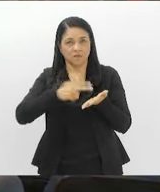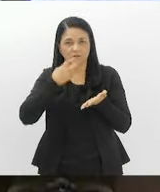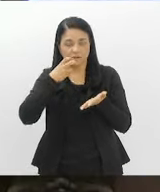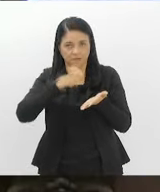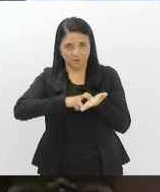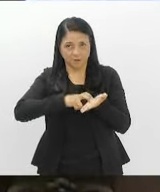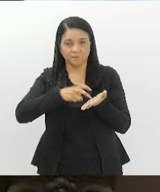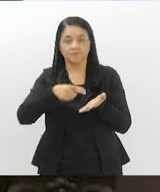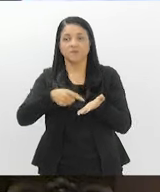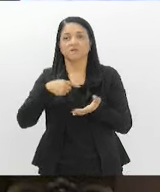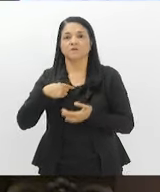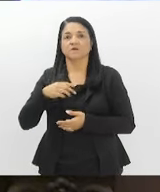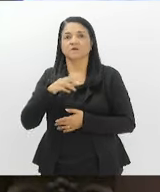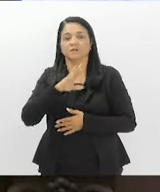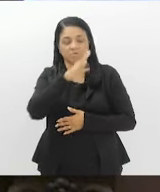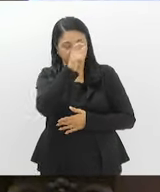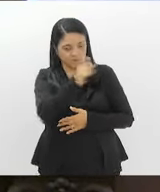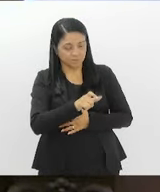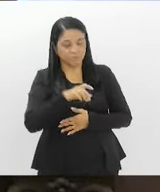Cláudio Magna Vita.